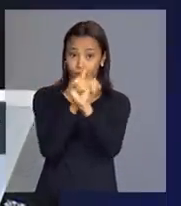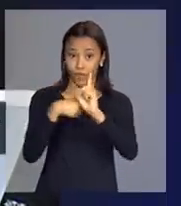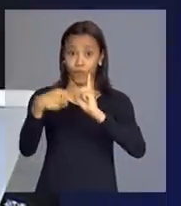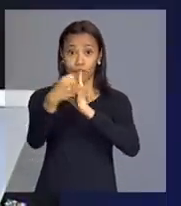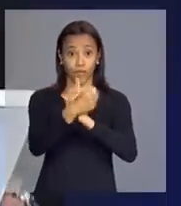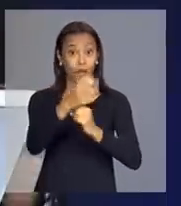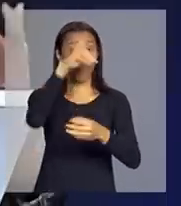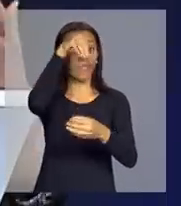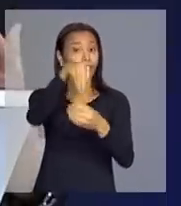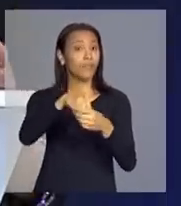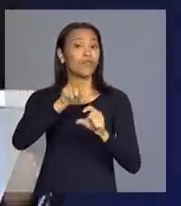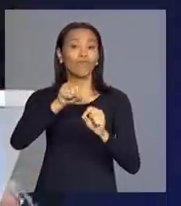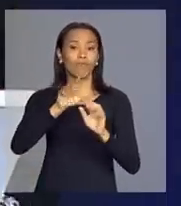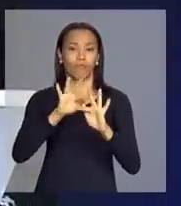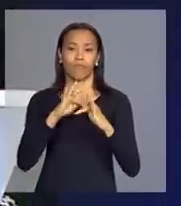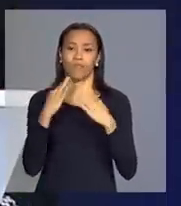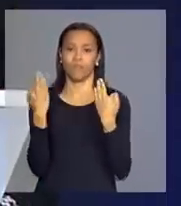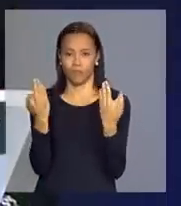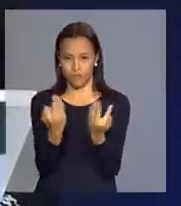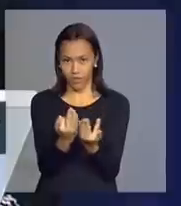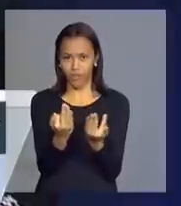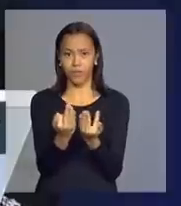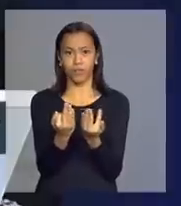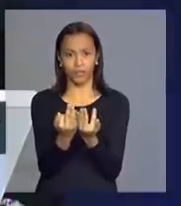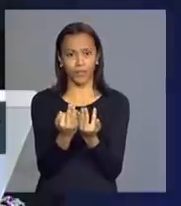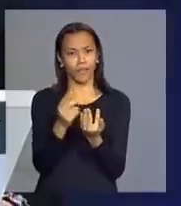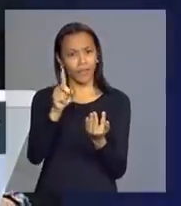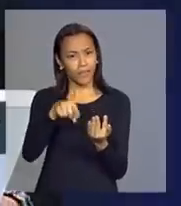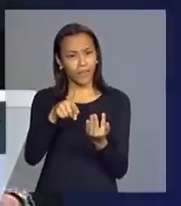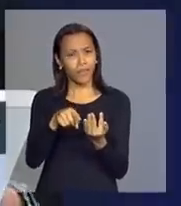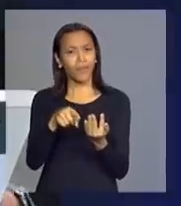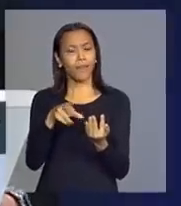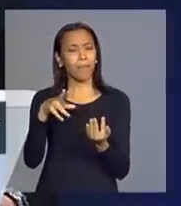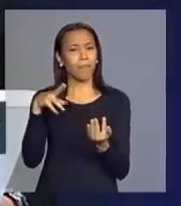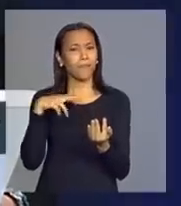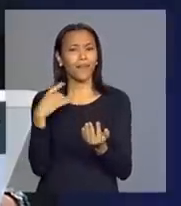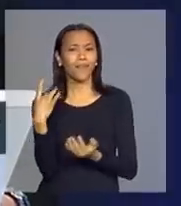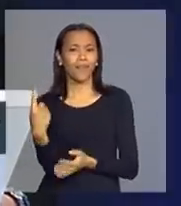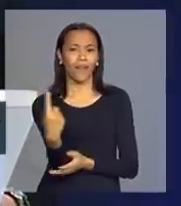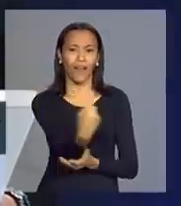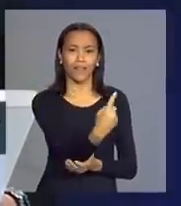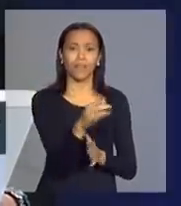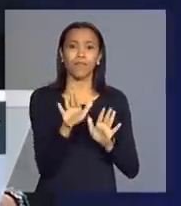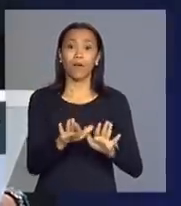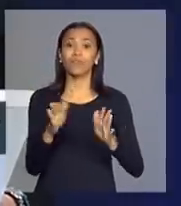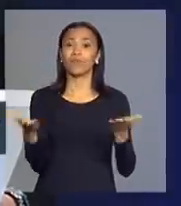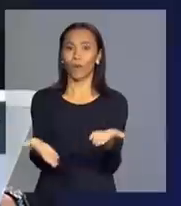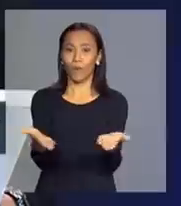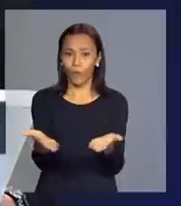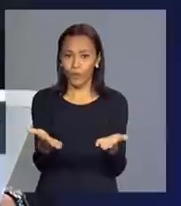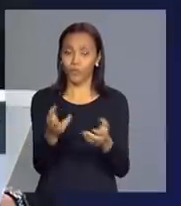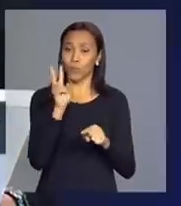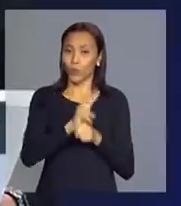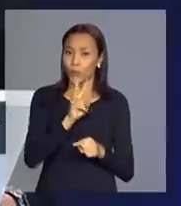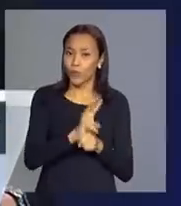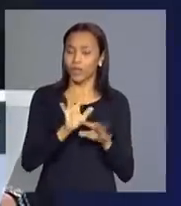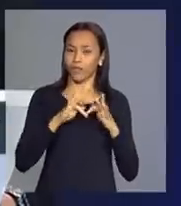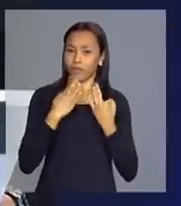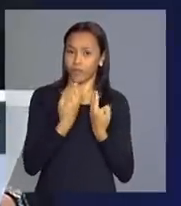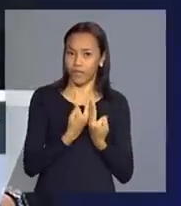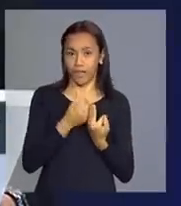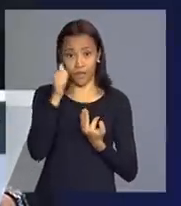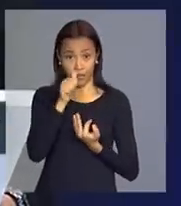dentro da família, que é quase uma entidade privada. Mas hoje, além de cuidar da família,